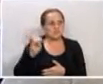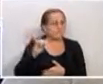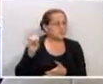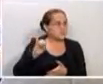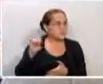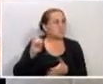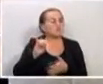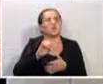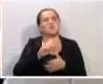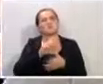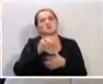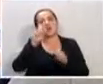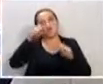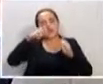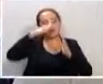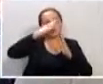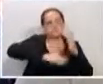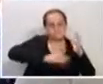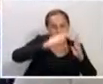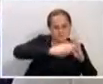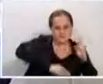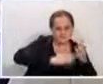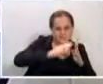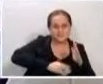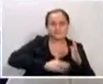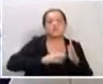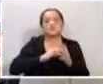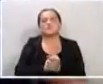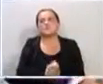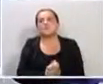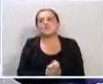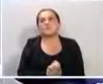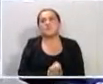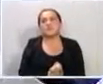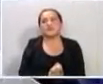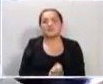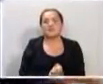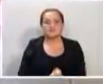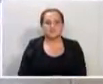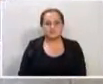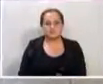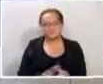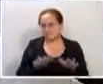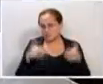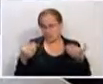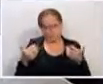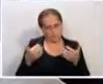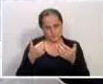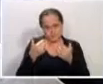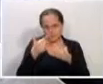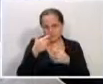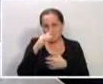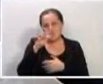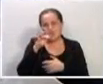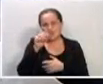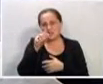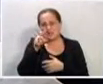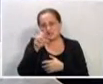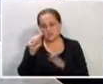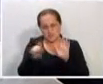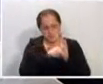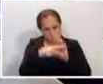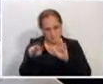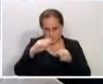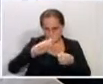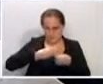itbi taxas localização instalação e funcionamento é enfim outras taxas que são próprios do